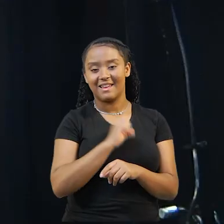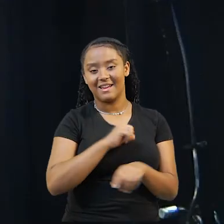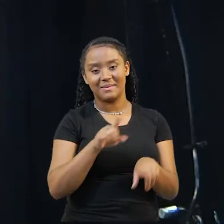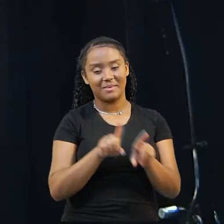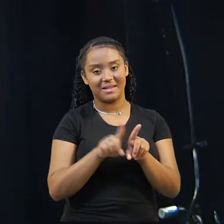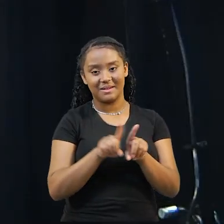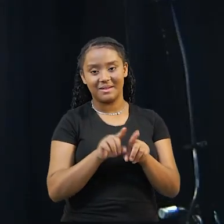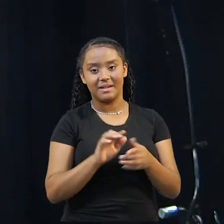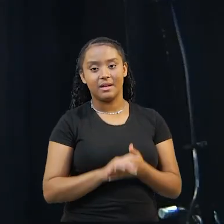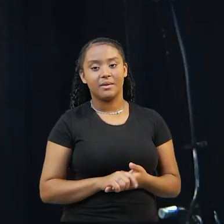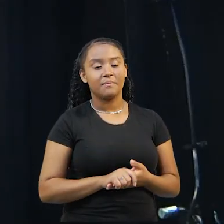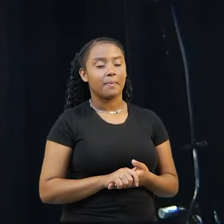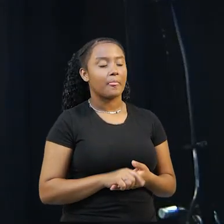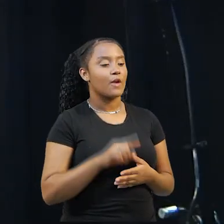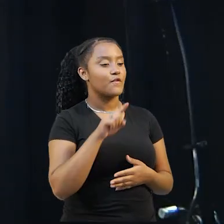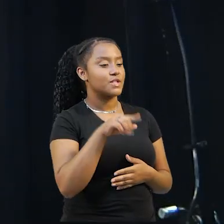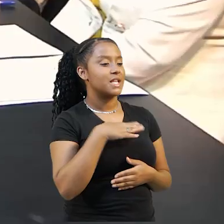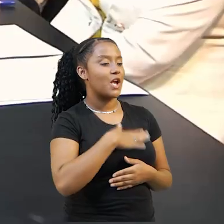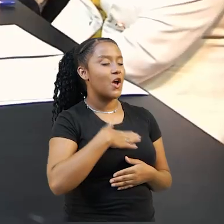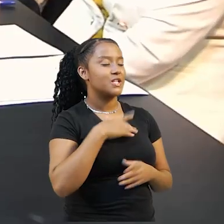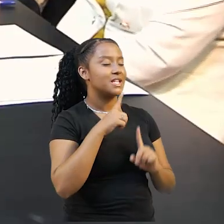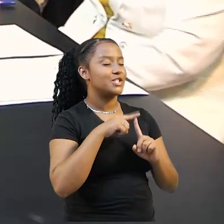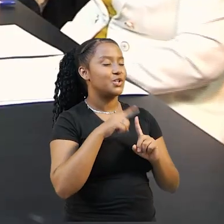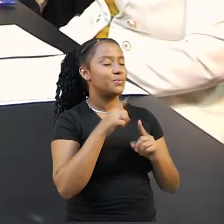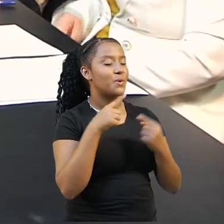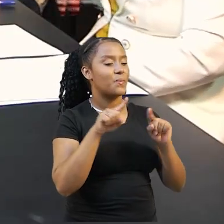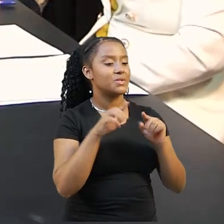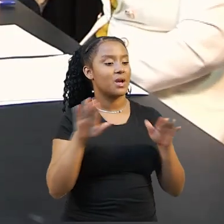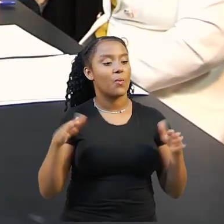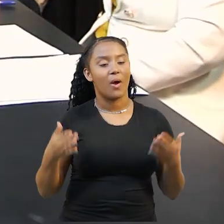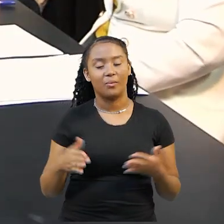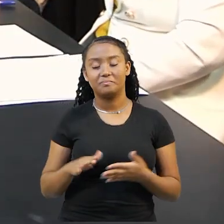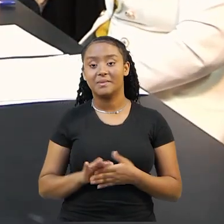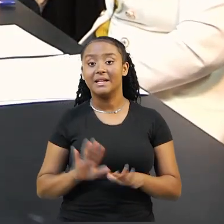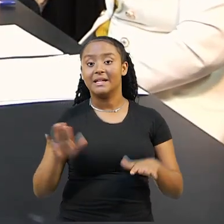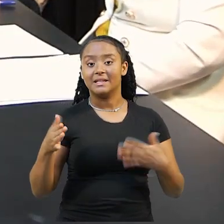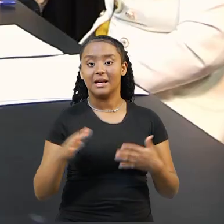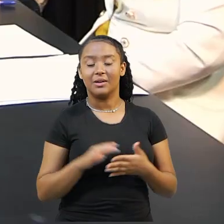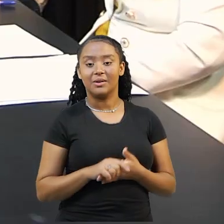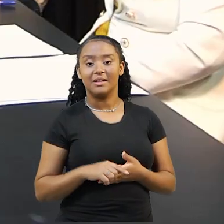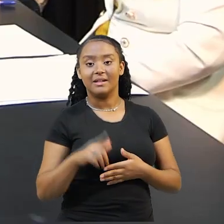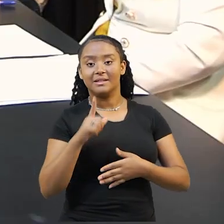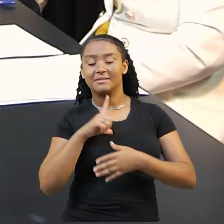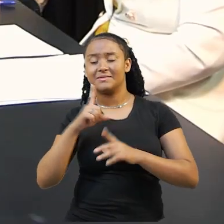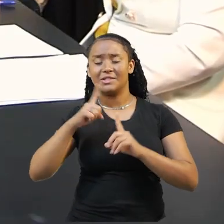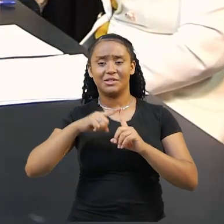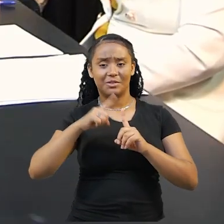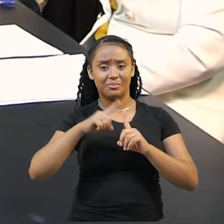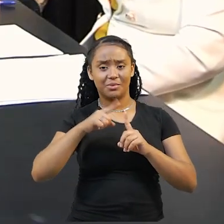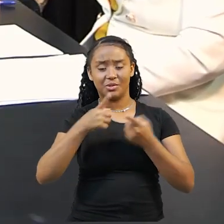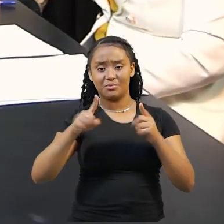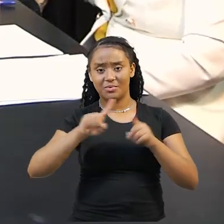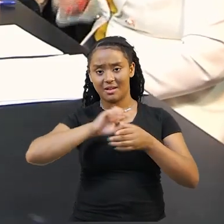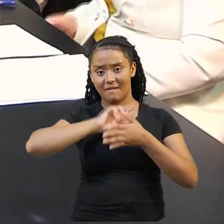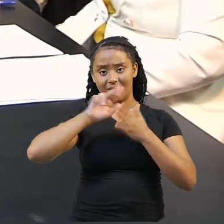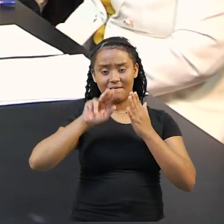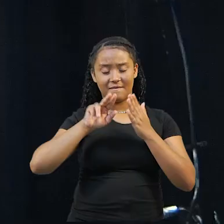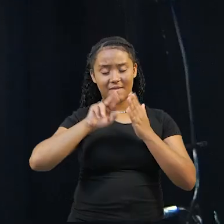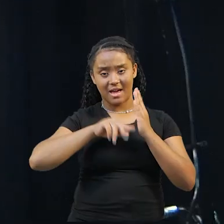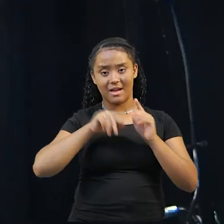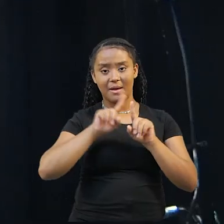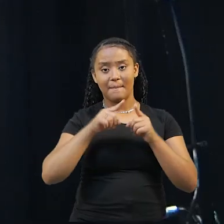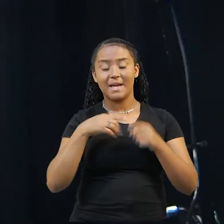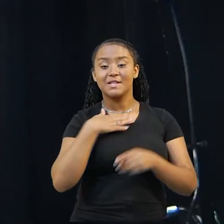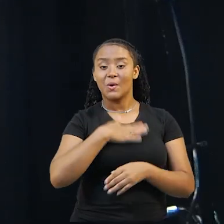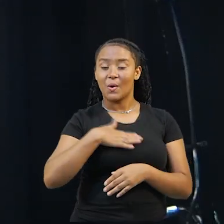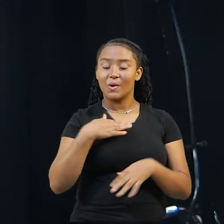a se balançar. Qual estilo de música você prefere, Catarina? Eu ouço muitos tipos de música, assim, muitos estilos, mas eu gosto